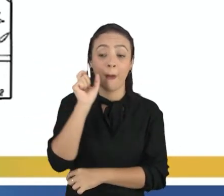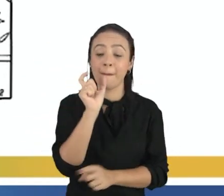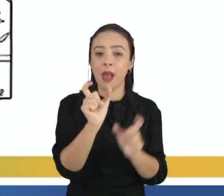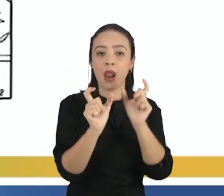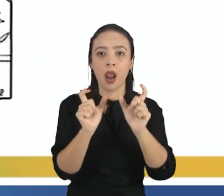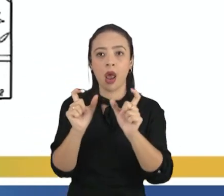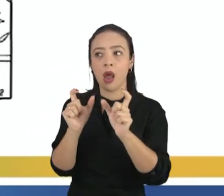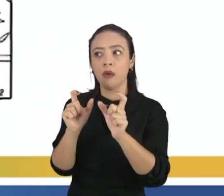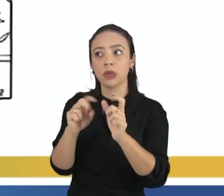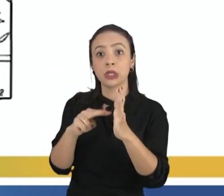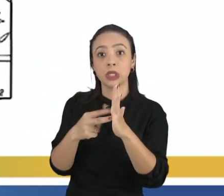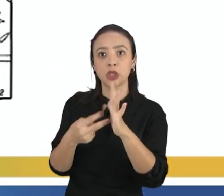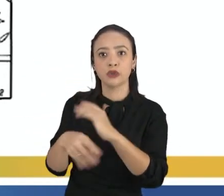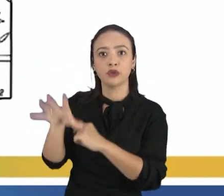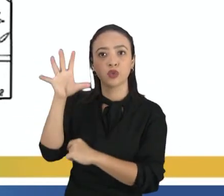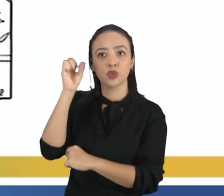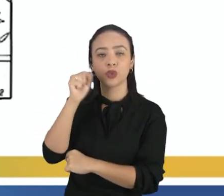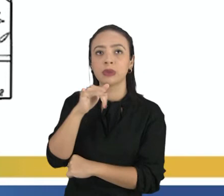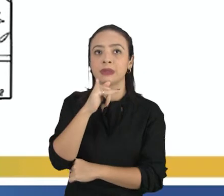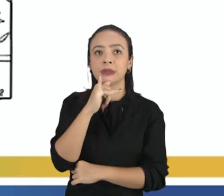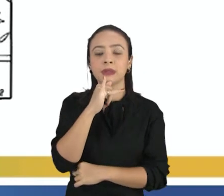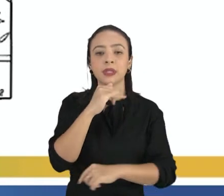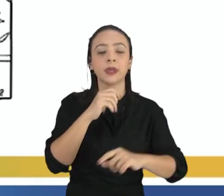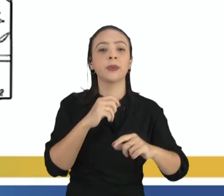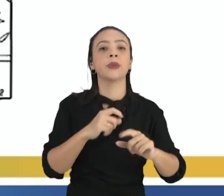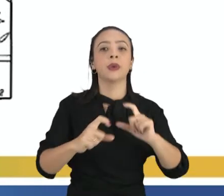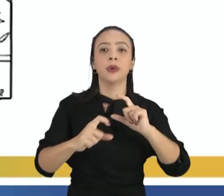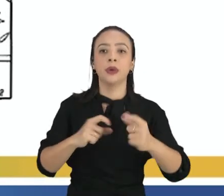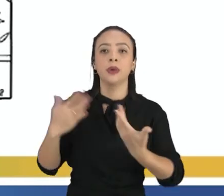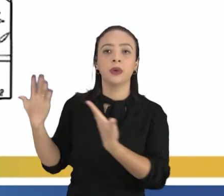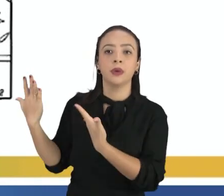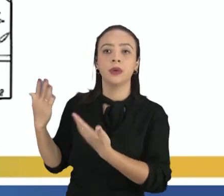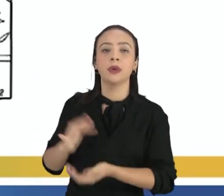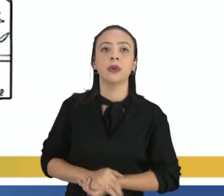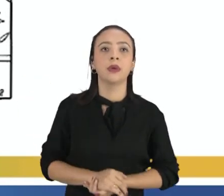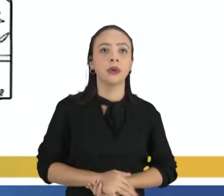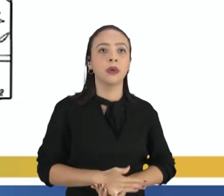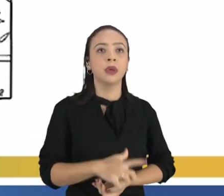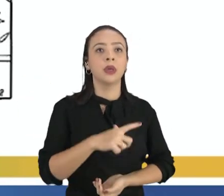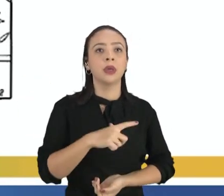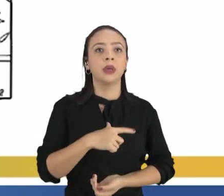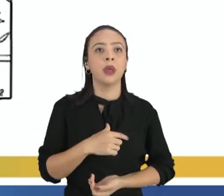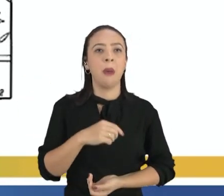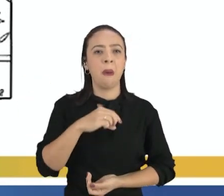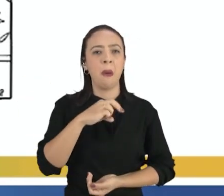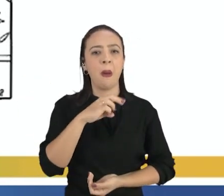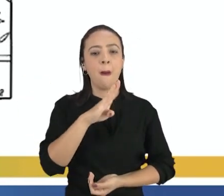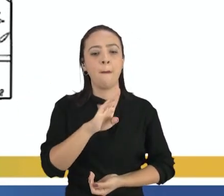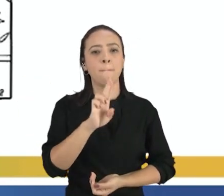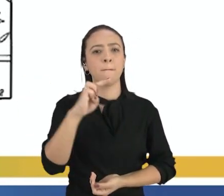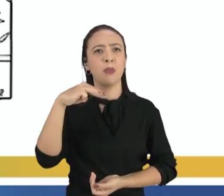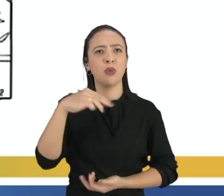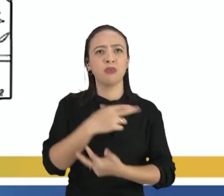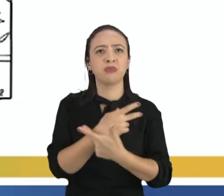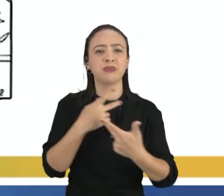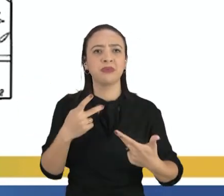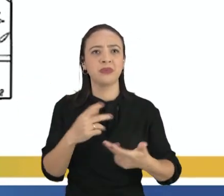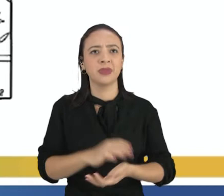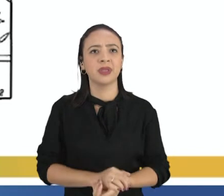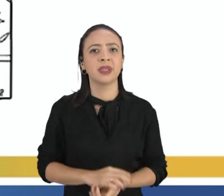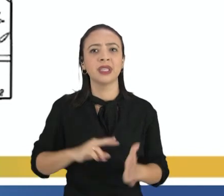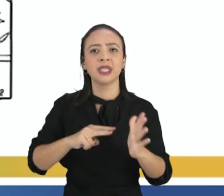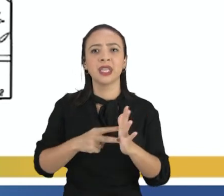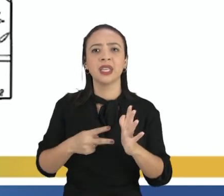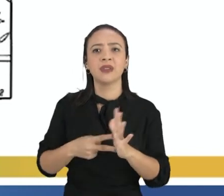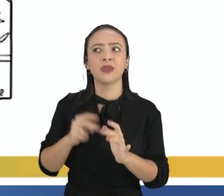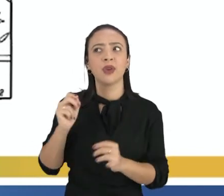imitam um som. Como nessa tirinha que vocês estão vendo, tem bum, bum, bum, né? São sons,